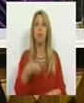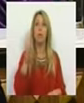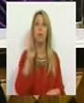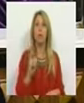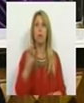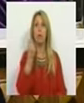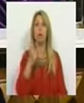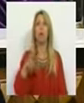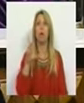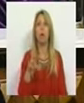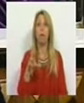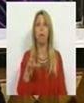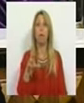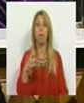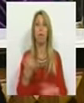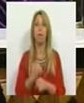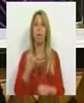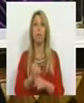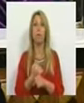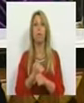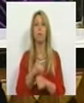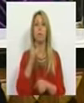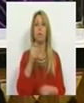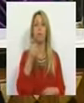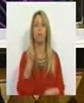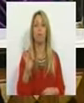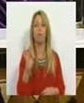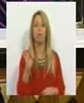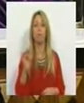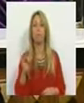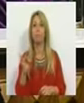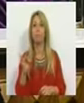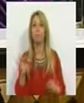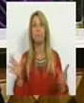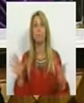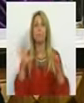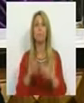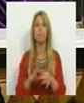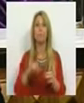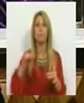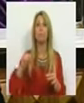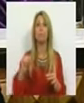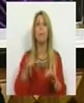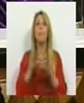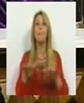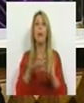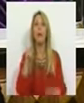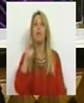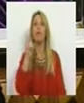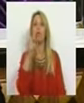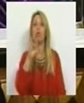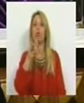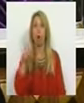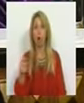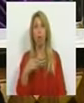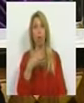Guarda Nacional Republicana e o Serviço de Estrangeiros e Fronteiras para o Conselho da Praia de Vitória. E é nesse sentido que eu